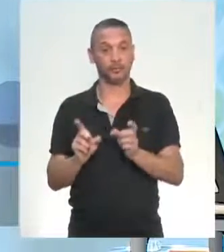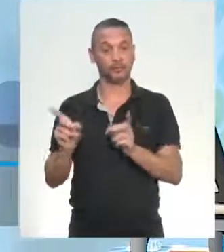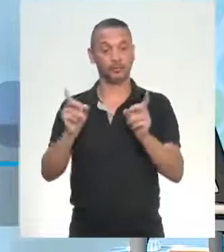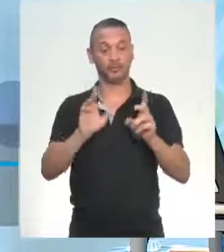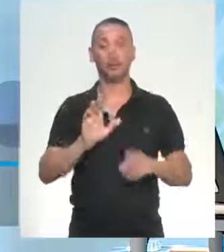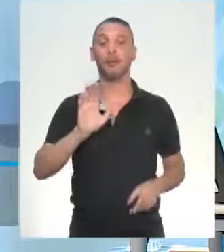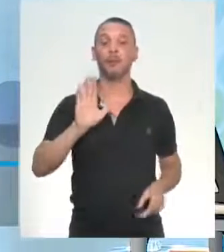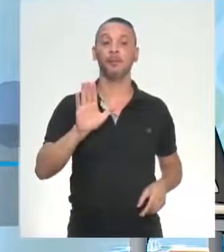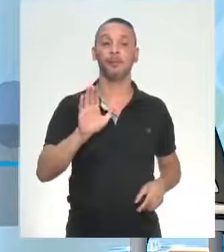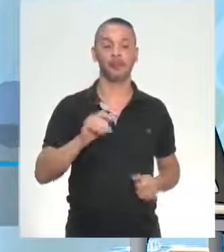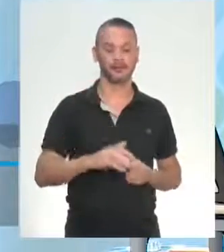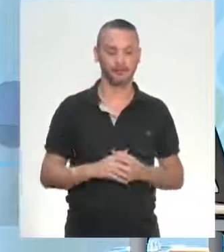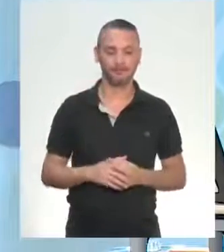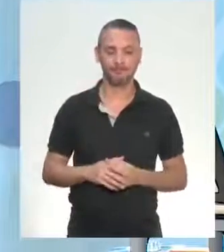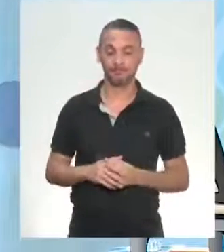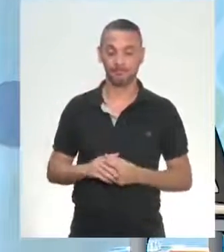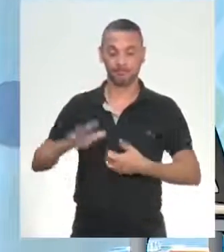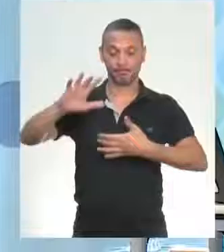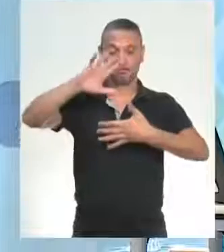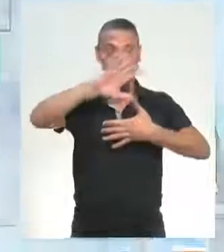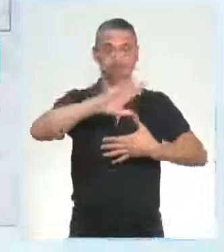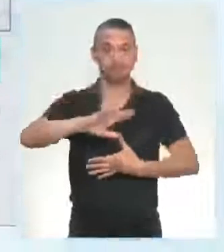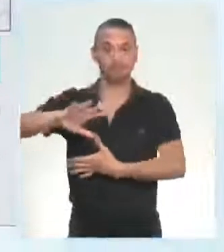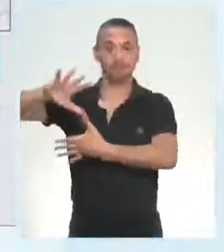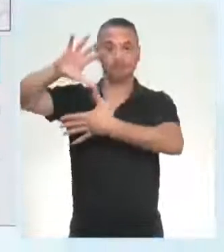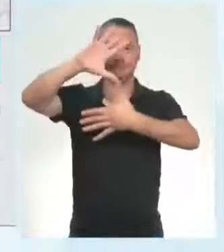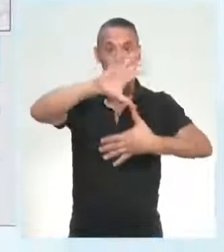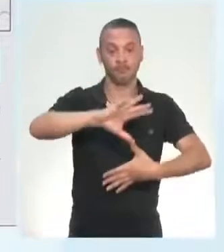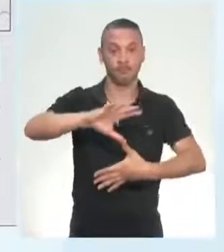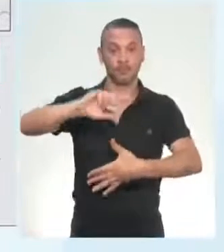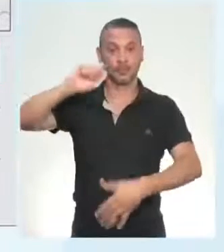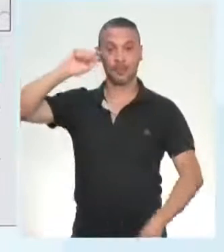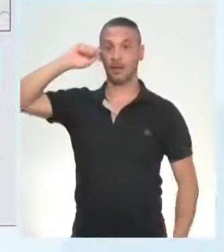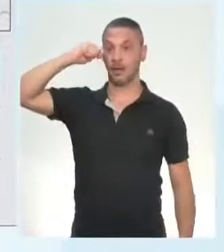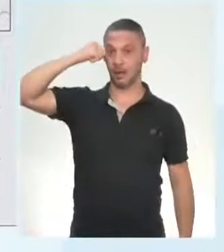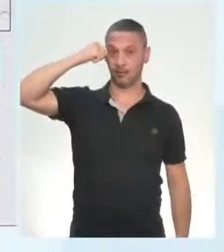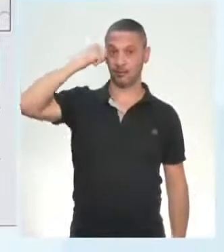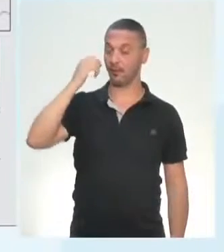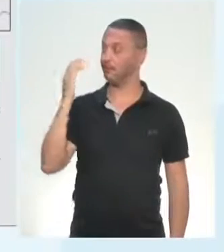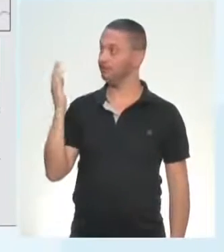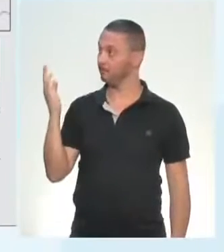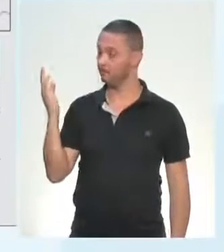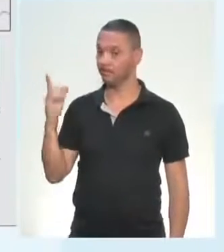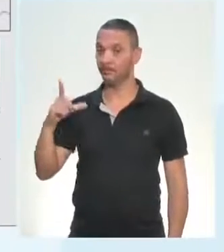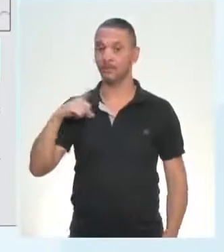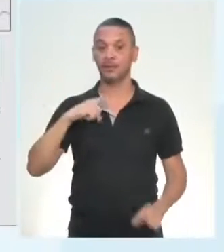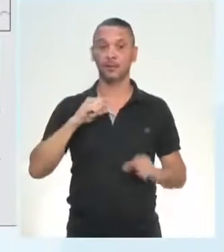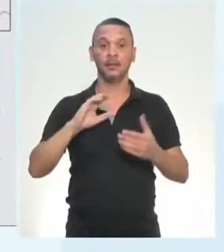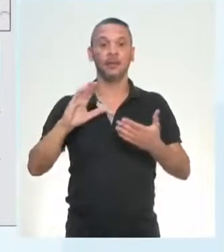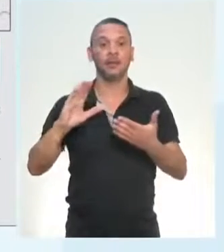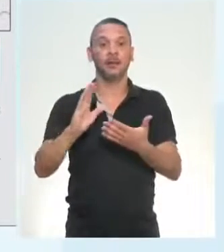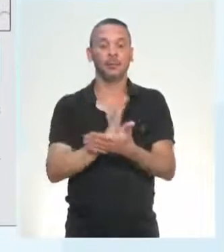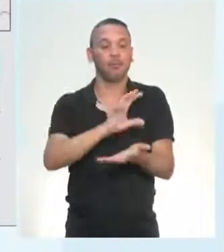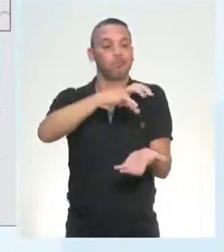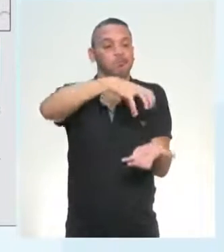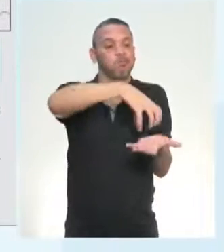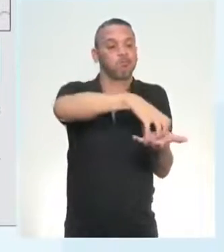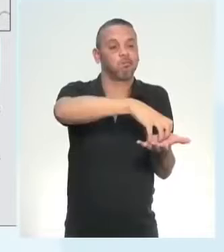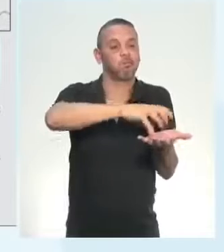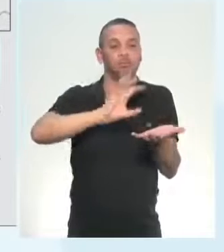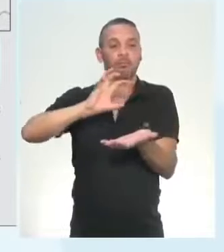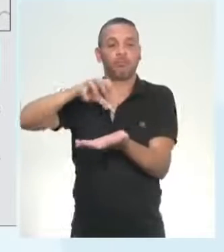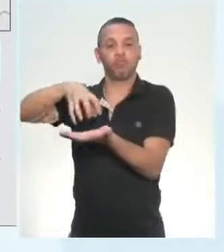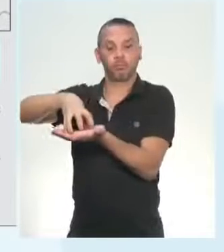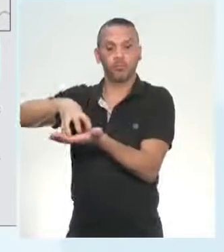Agora, lá no continente africano, vai começar a se desenvolver alguns reinos, Alguns reinos.